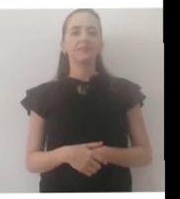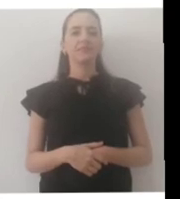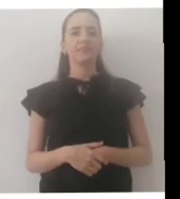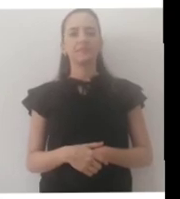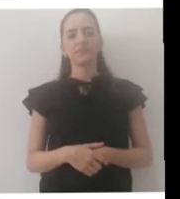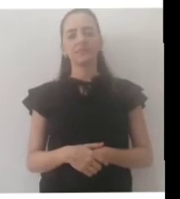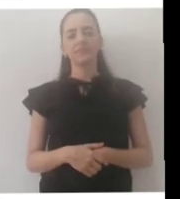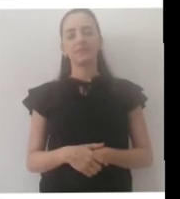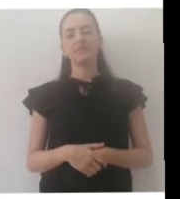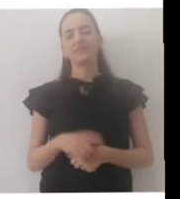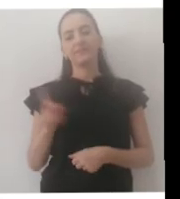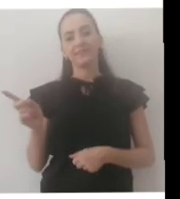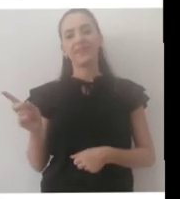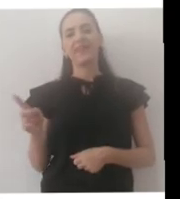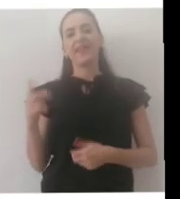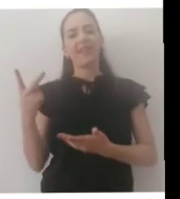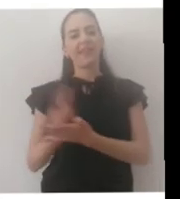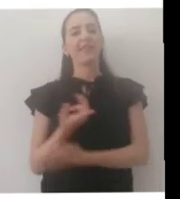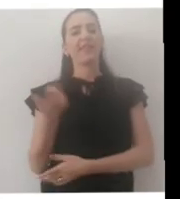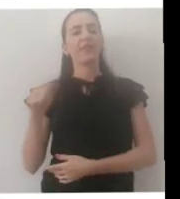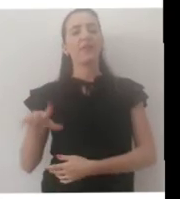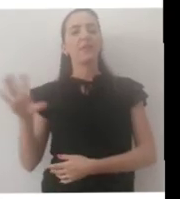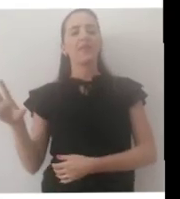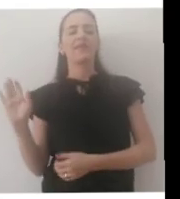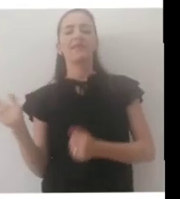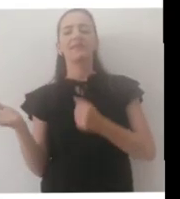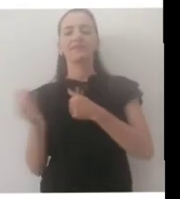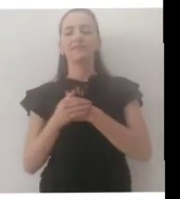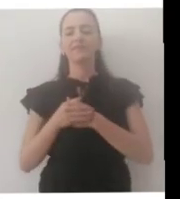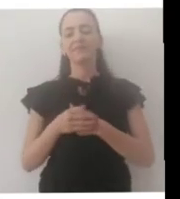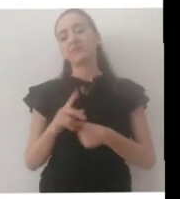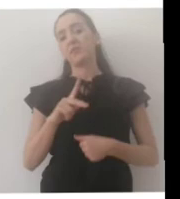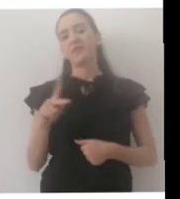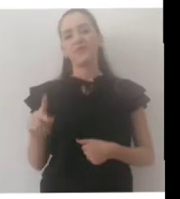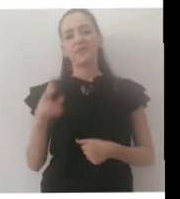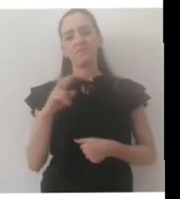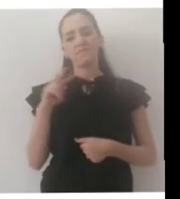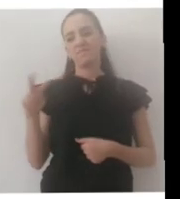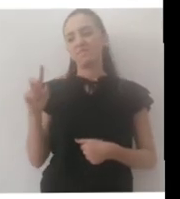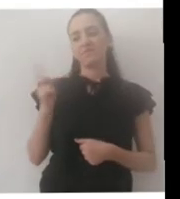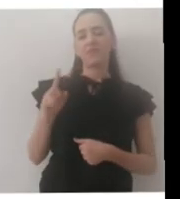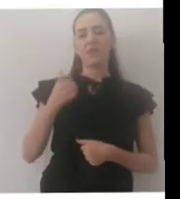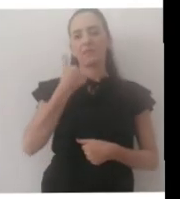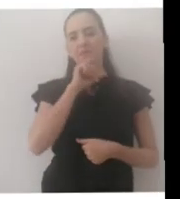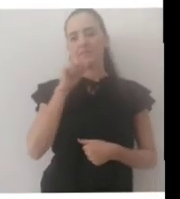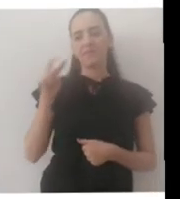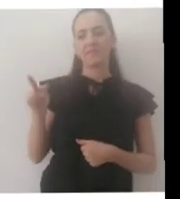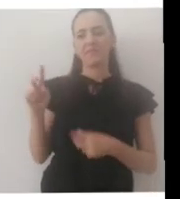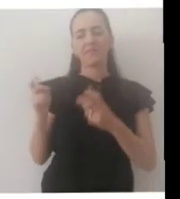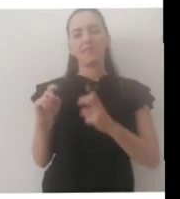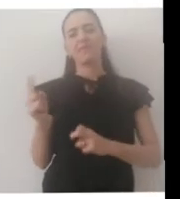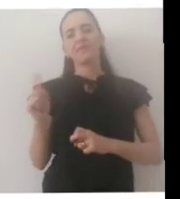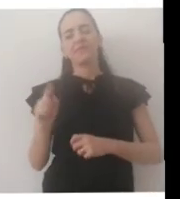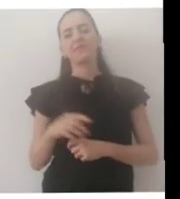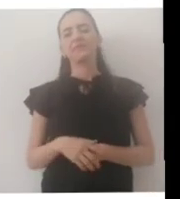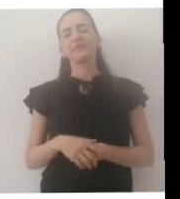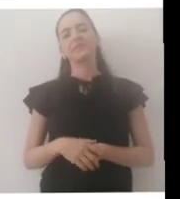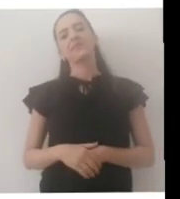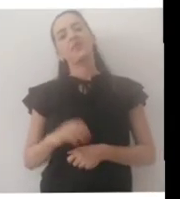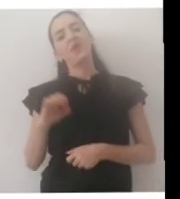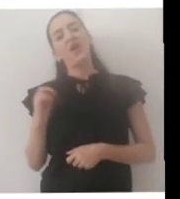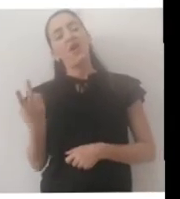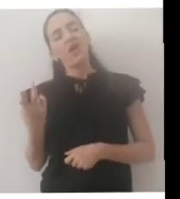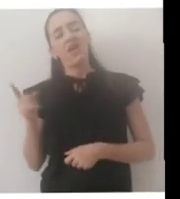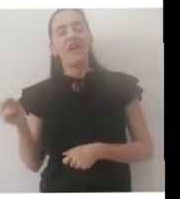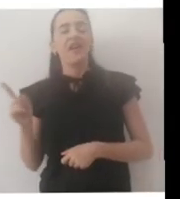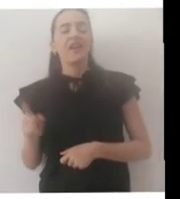criança fazer as coisas escondida. A punição leva a criança a fazer novamente, só que dessa vez escondido para que a mãe não